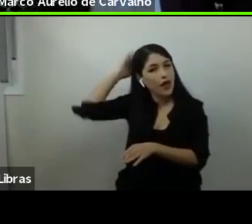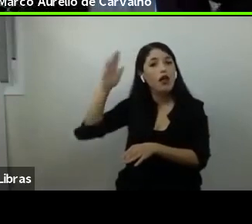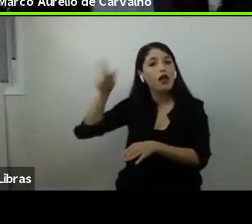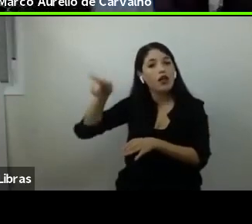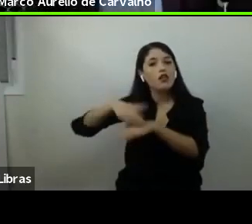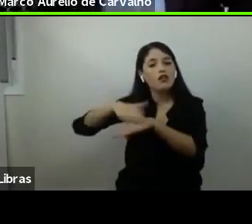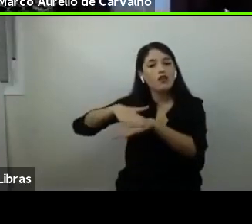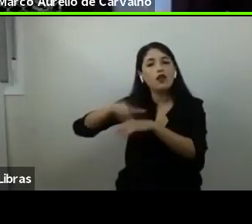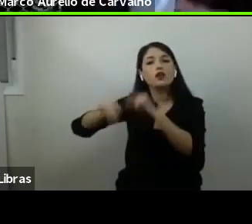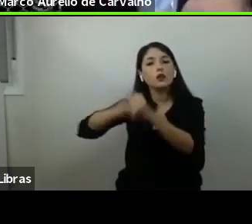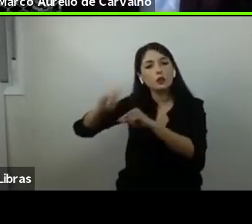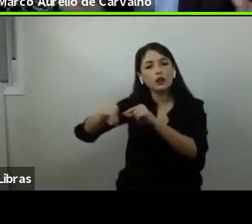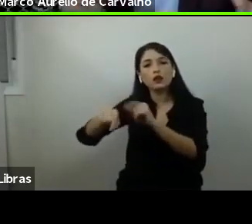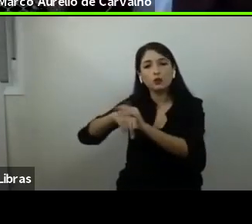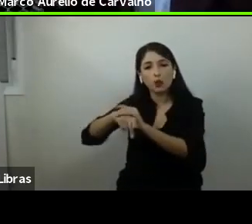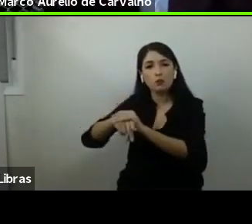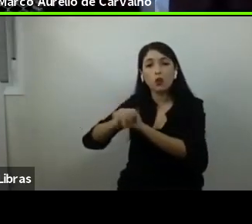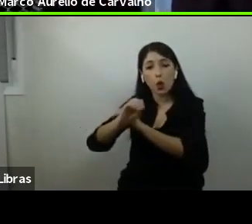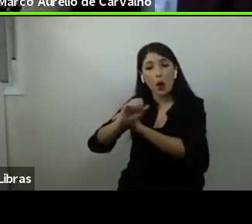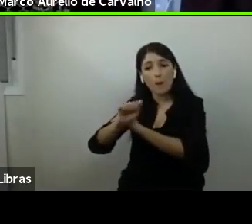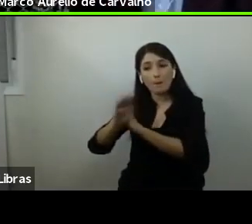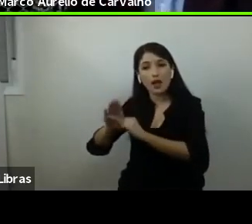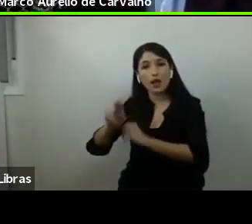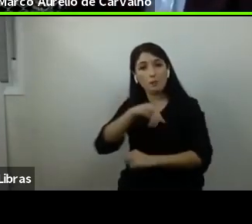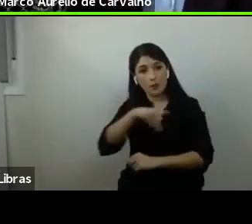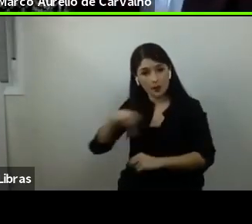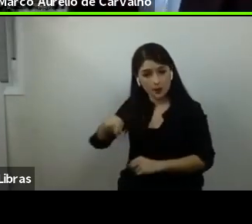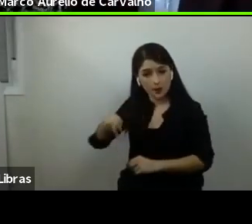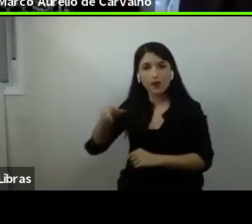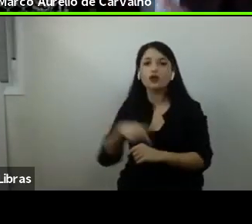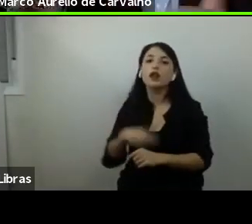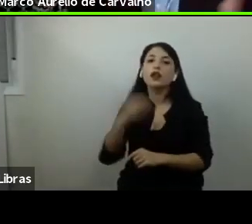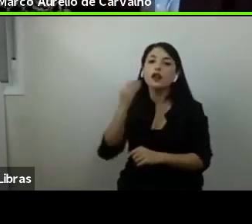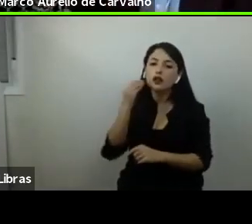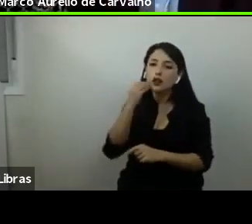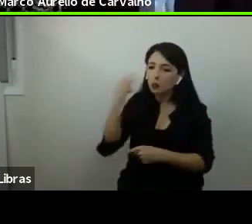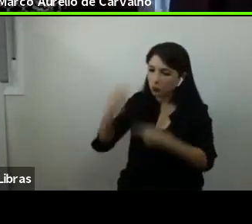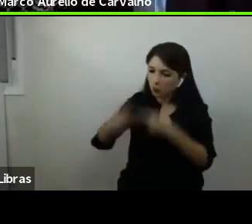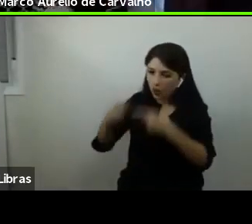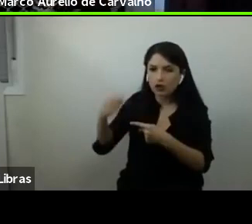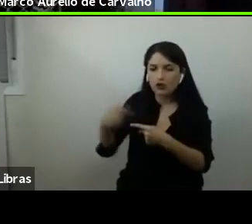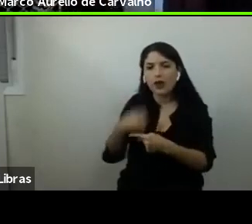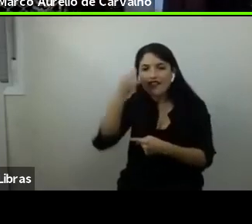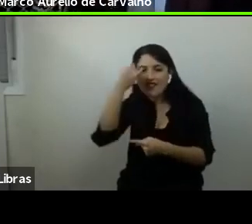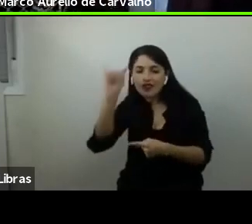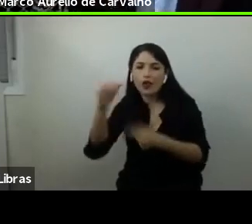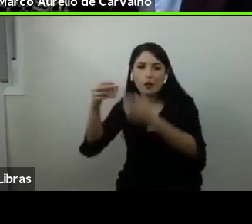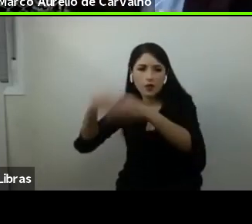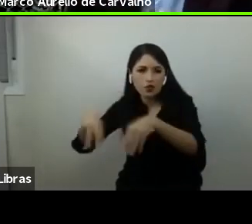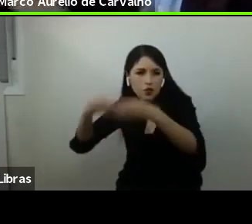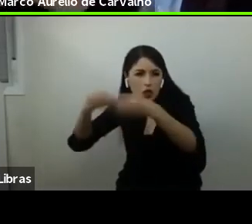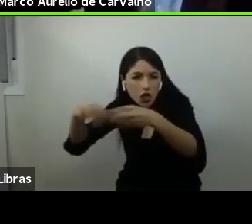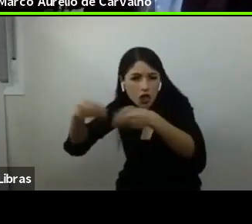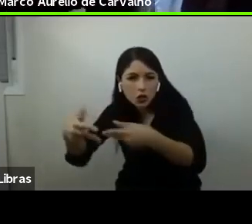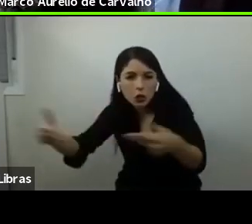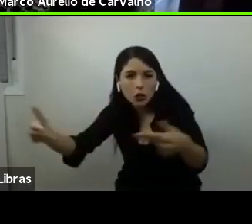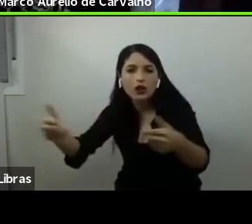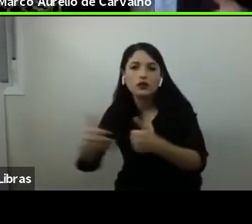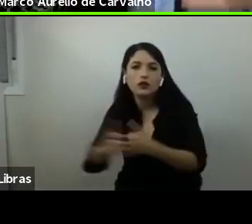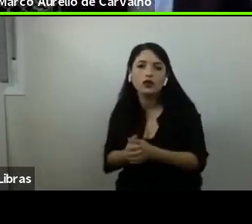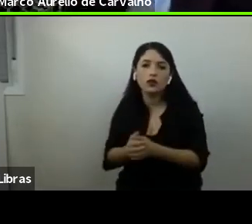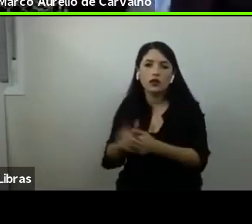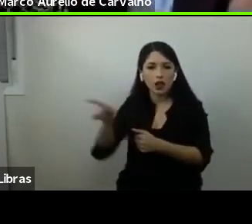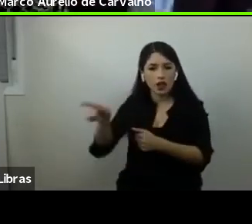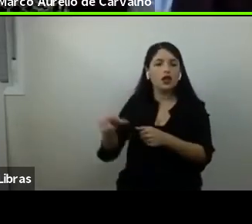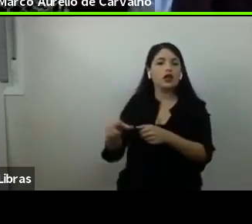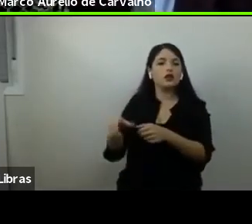pacote anticrime, enfim, numa política de redução de danos e trazendo resultados que, curiosamente, foram, inclusive, muito positivos, né? Como juiz de garantias,